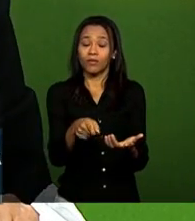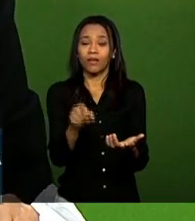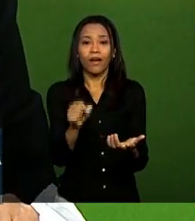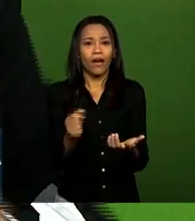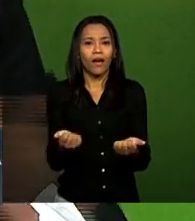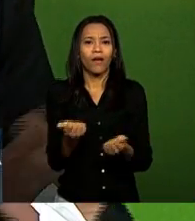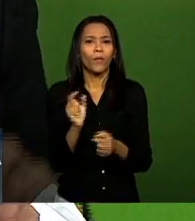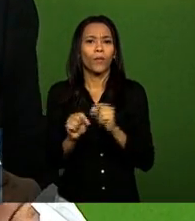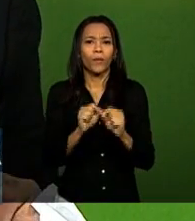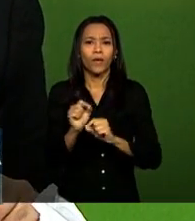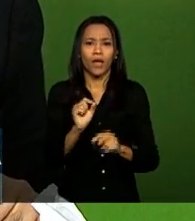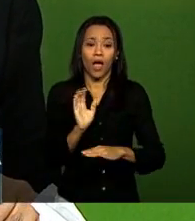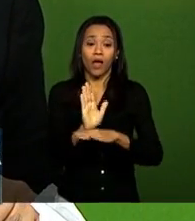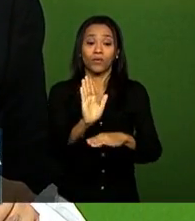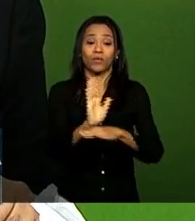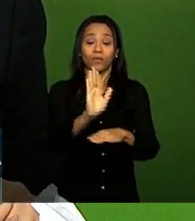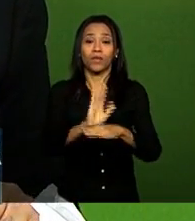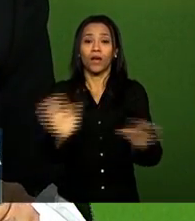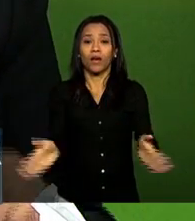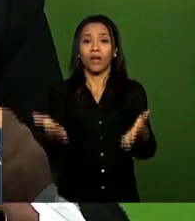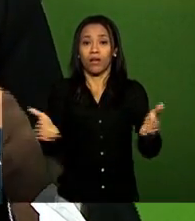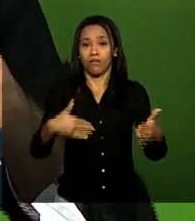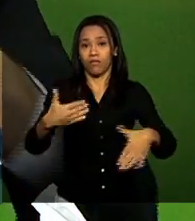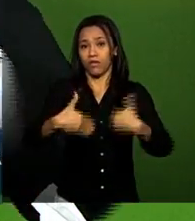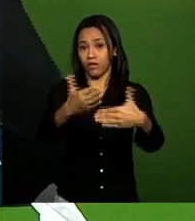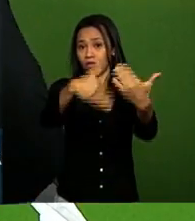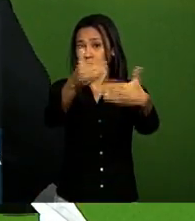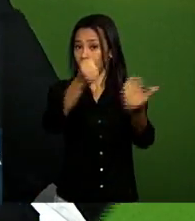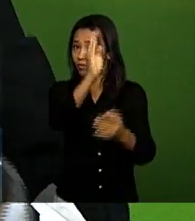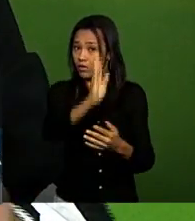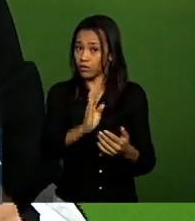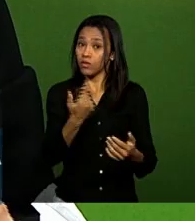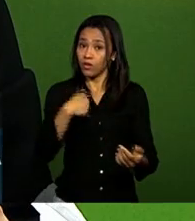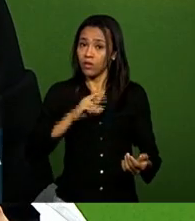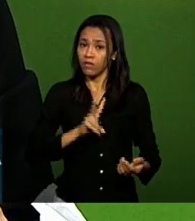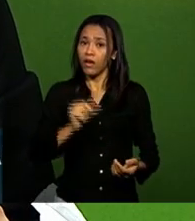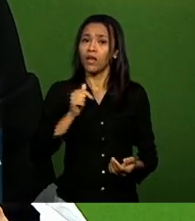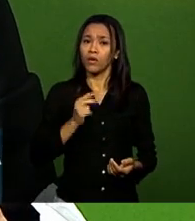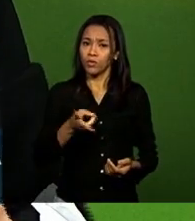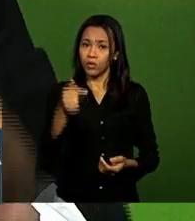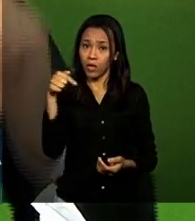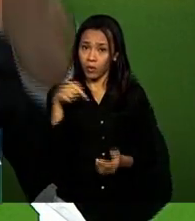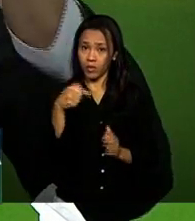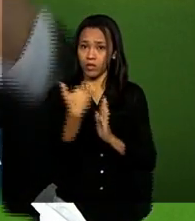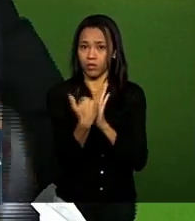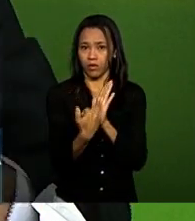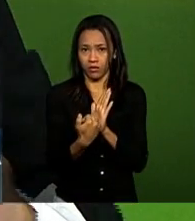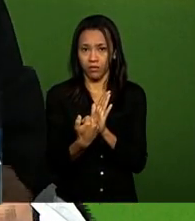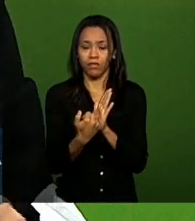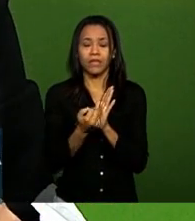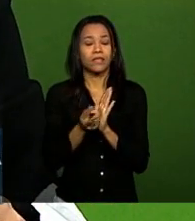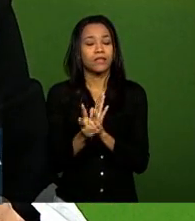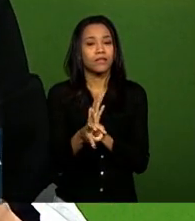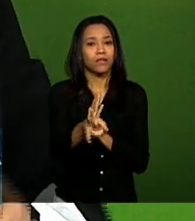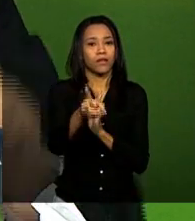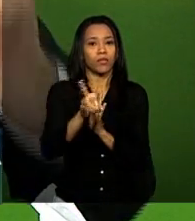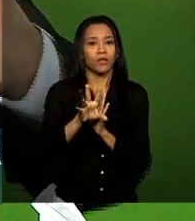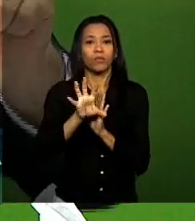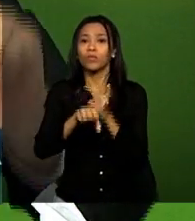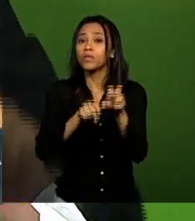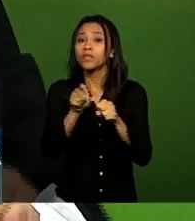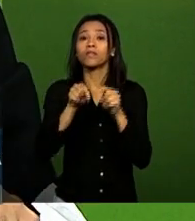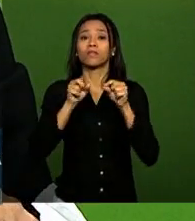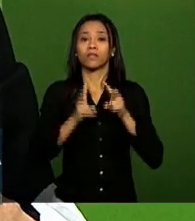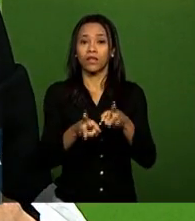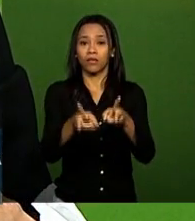a colaborar com o desenvolvimento do nosso país e nós vamos continuar com esses programas buscando sempre fazer com